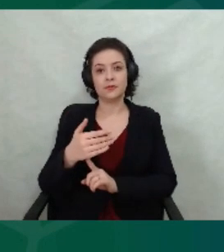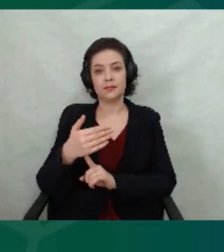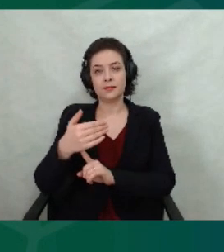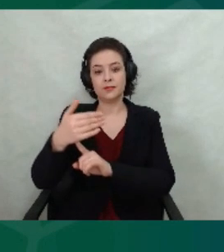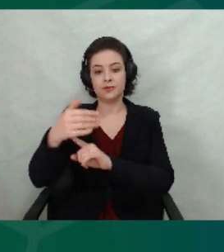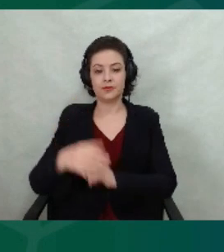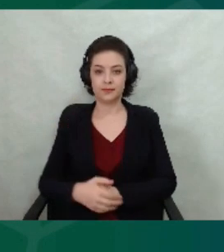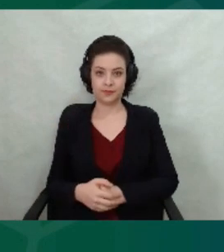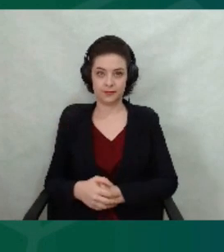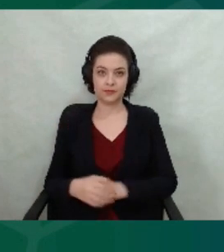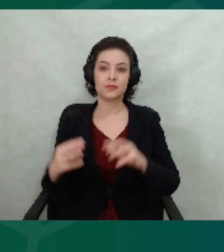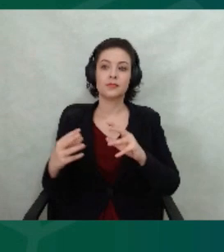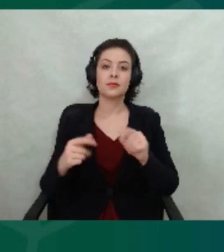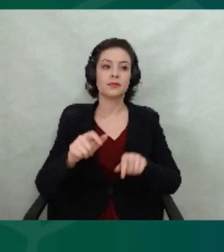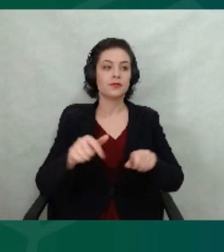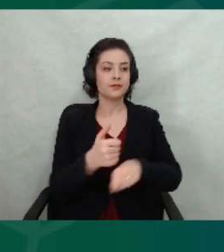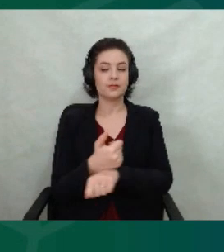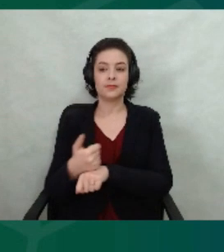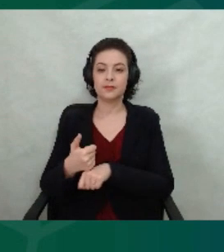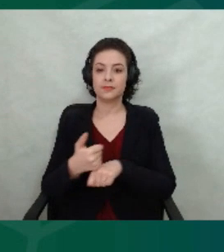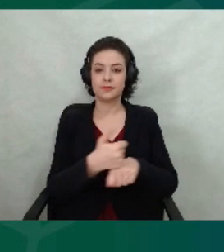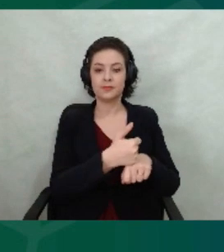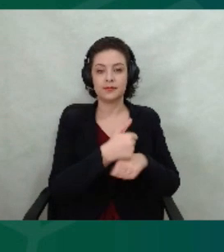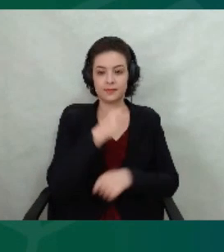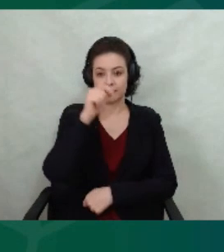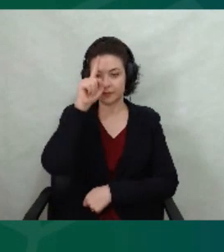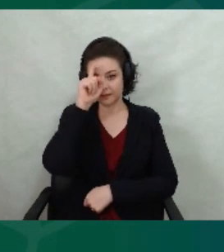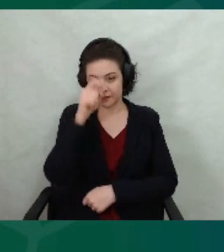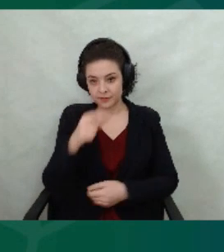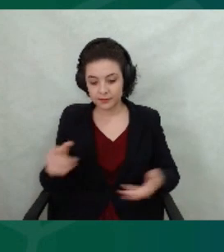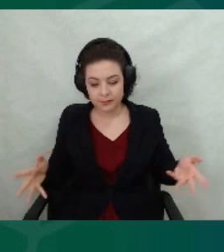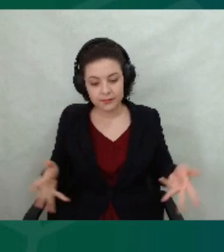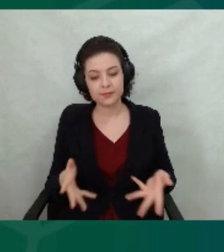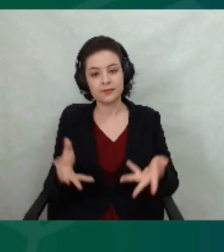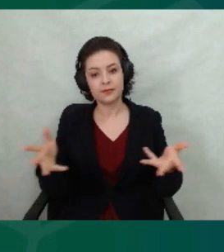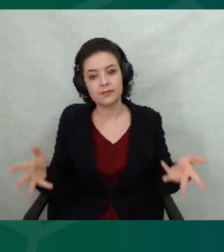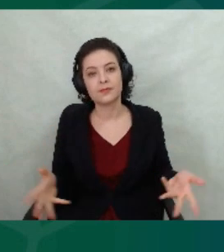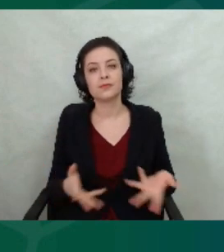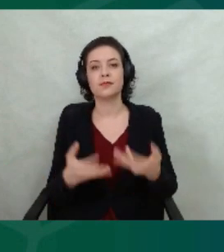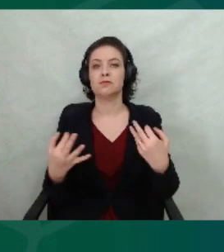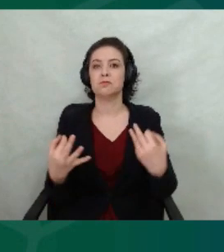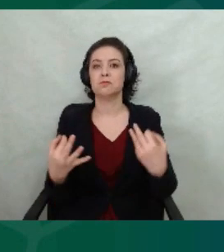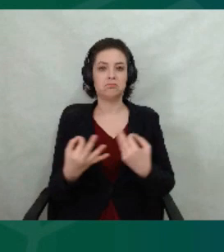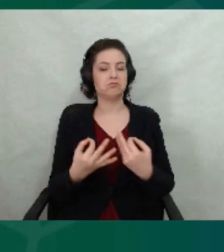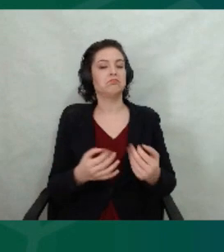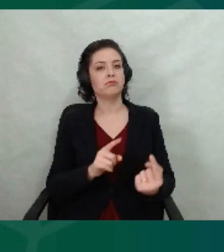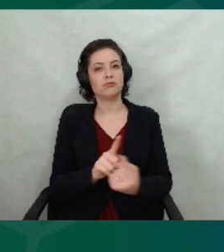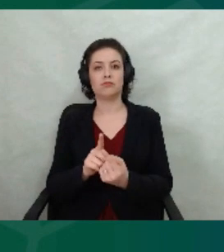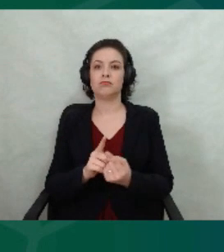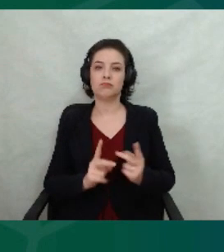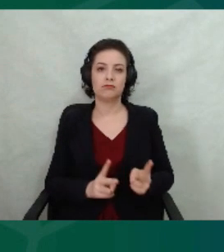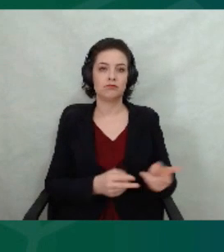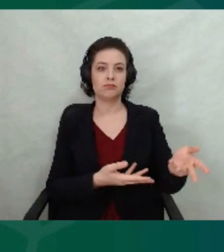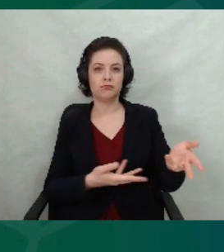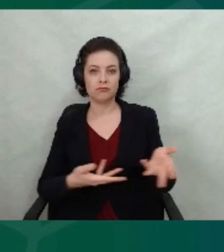profissionais que fazem o nosso hospital estar pleno para receber como recebemos durante essa